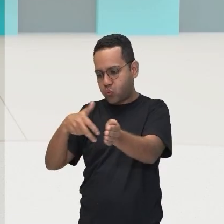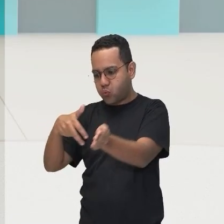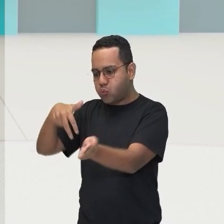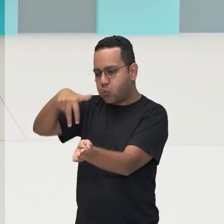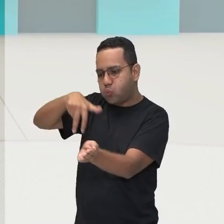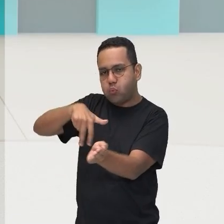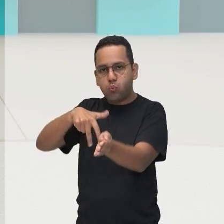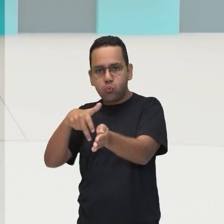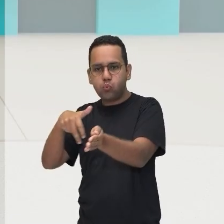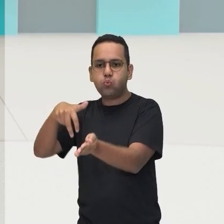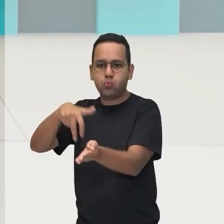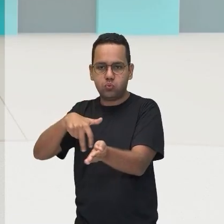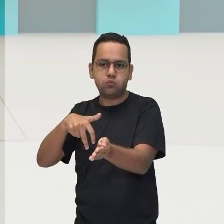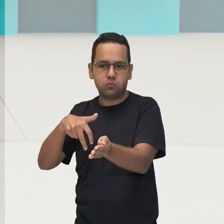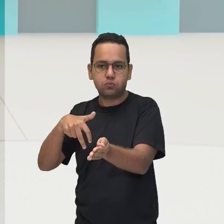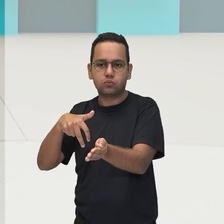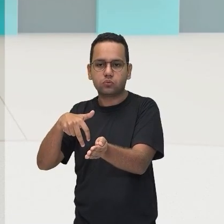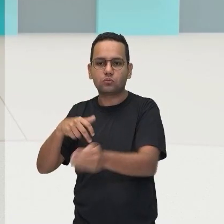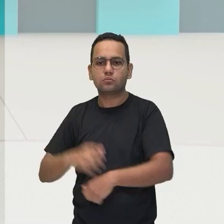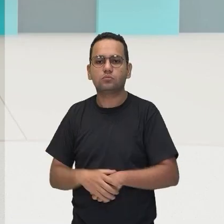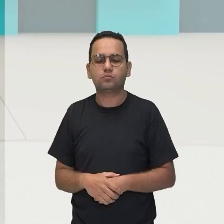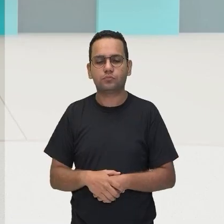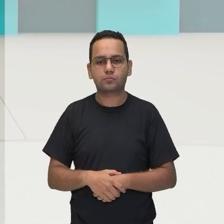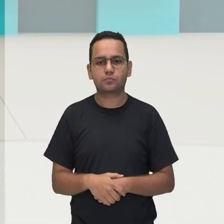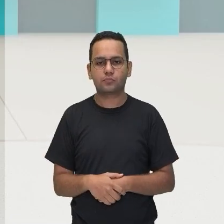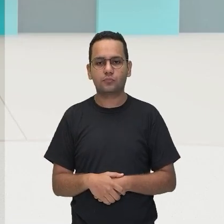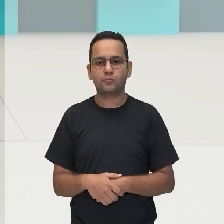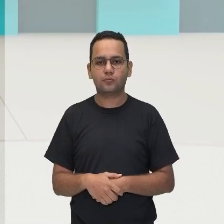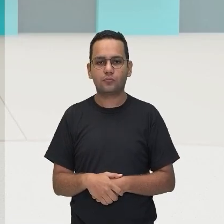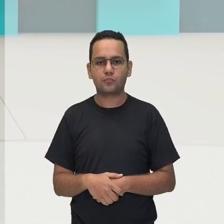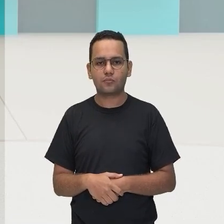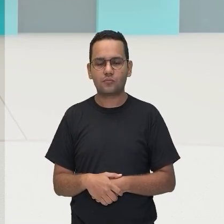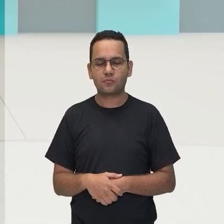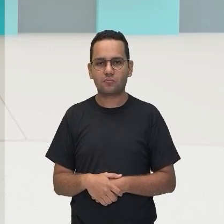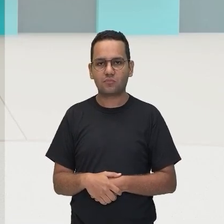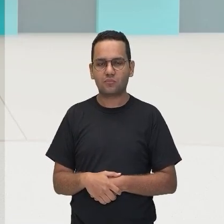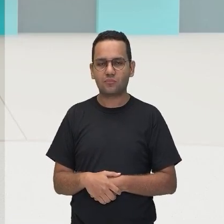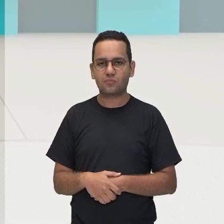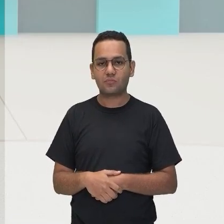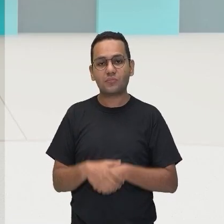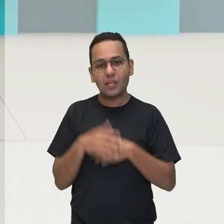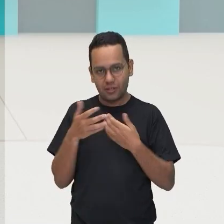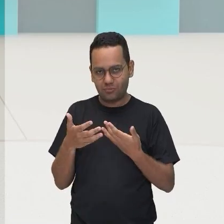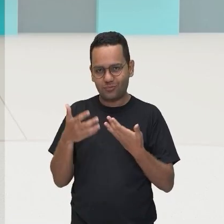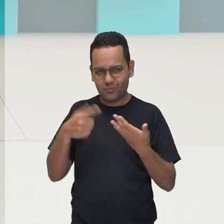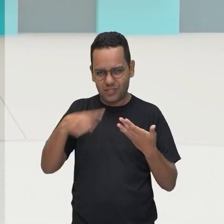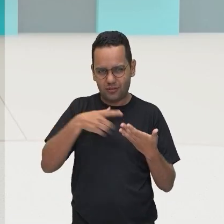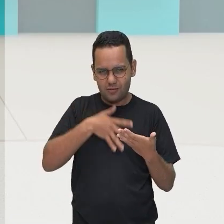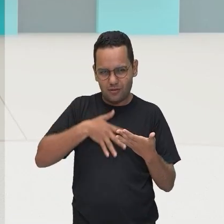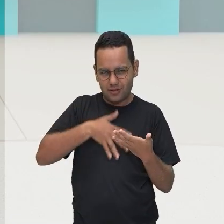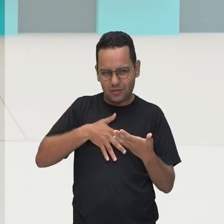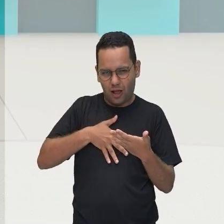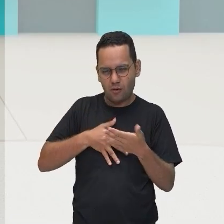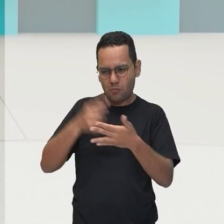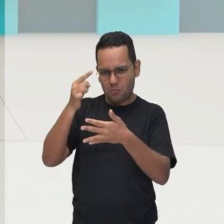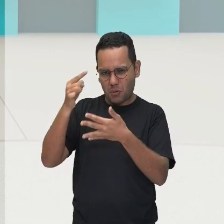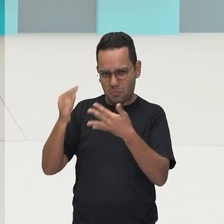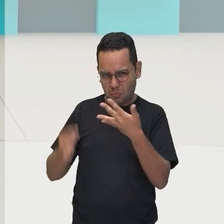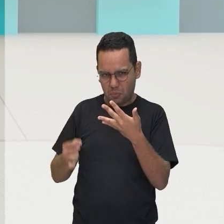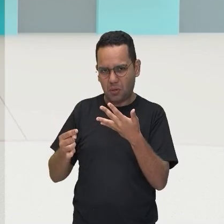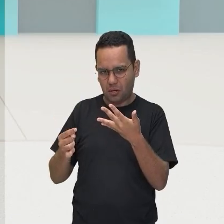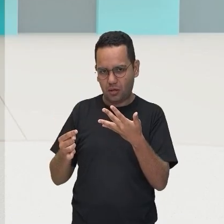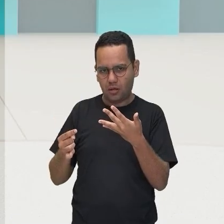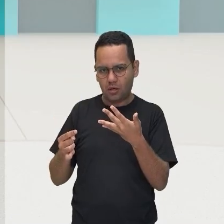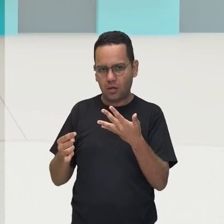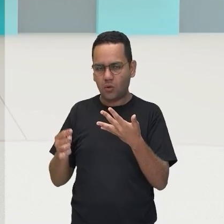dessa prancha que está ali presa aos seus pés. Muito bem, gostaram de aprender um pouco mais sobre as práticas corporais de